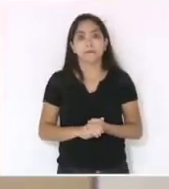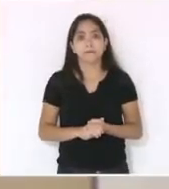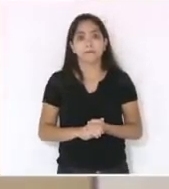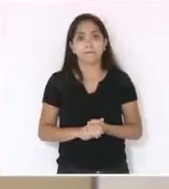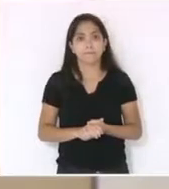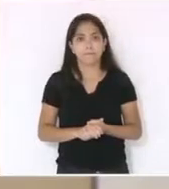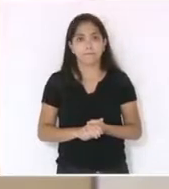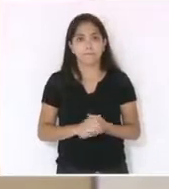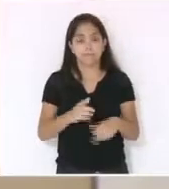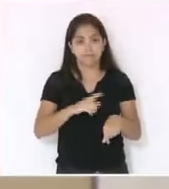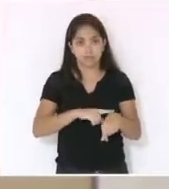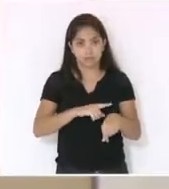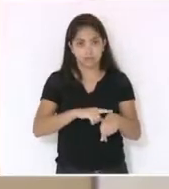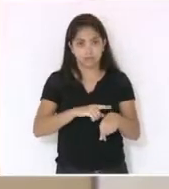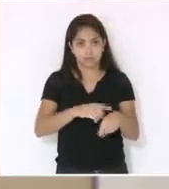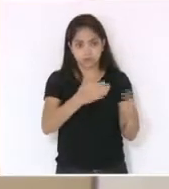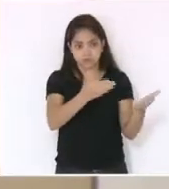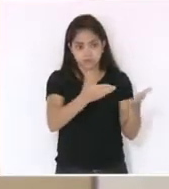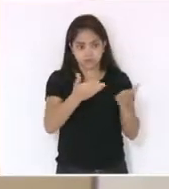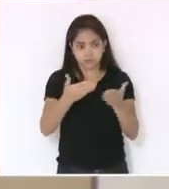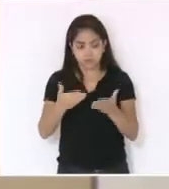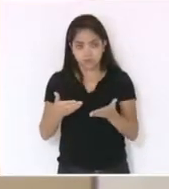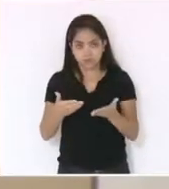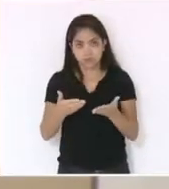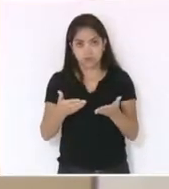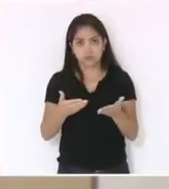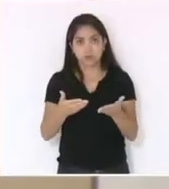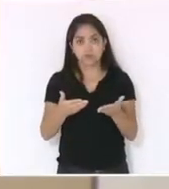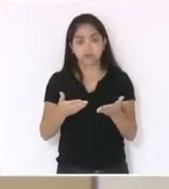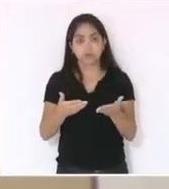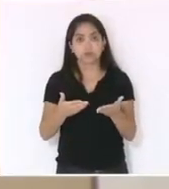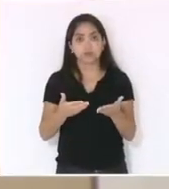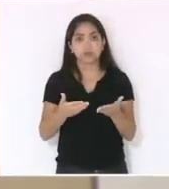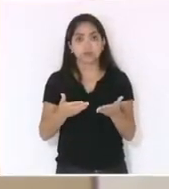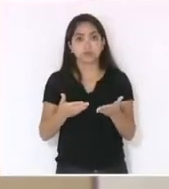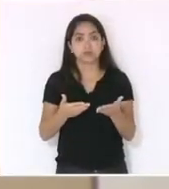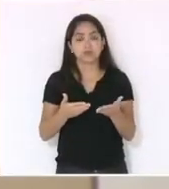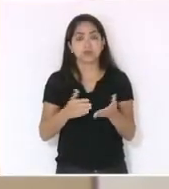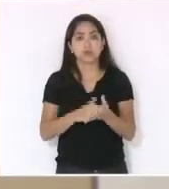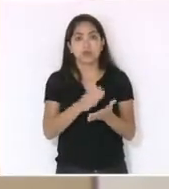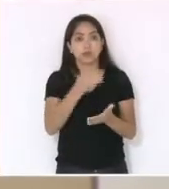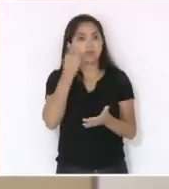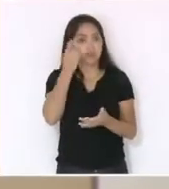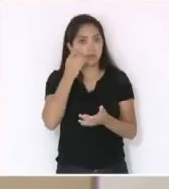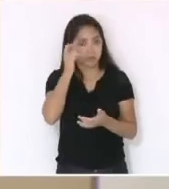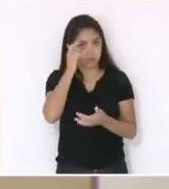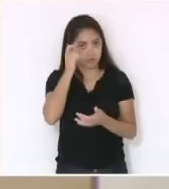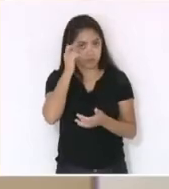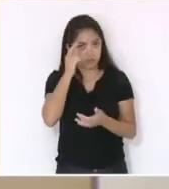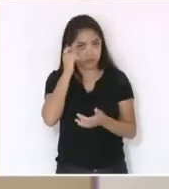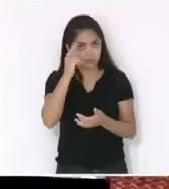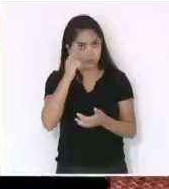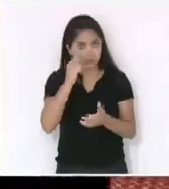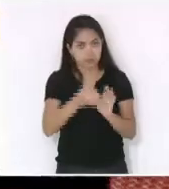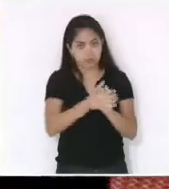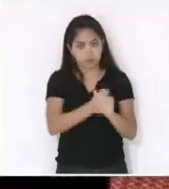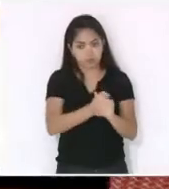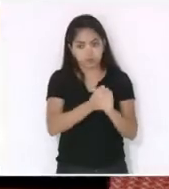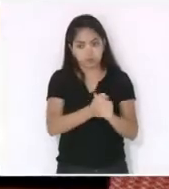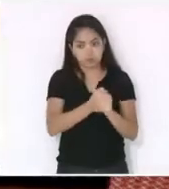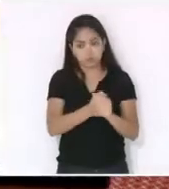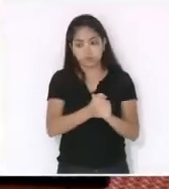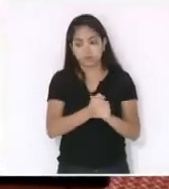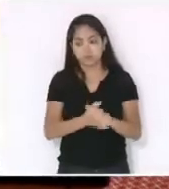Nesse momento, nós convidaríamos a senhora ao deputado Valduga com a palavra. Cumprimentar a Vossa